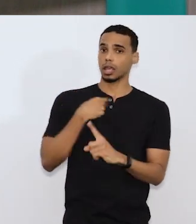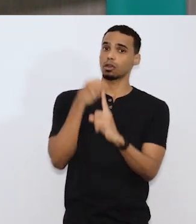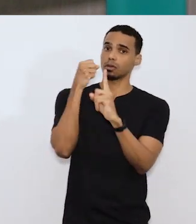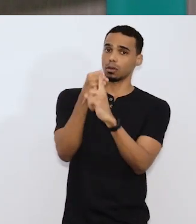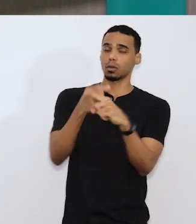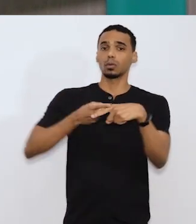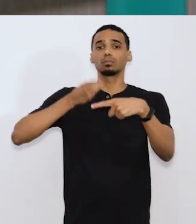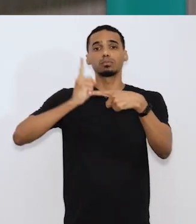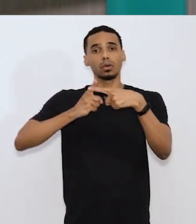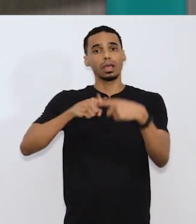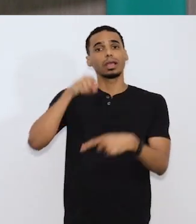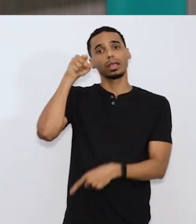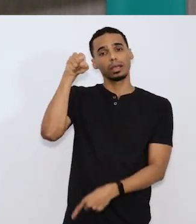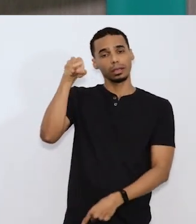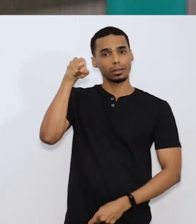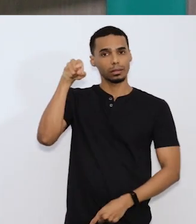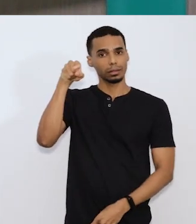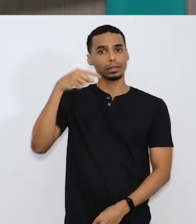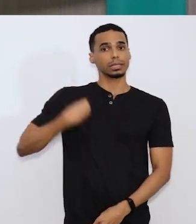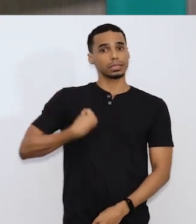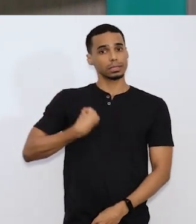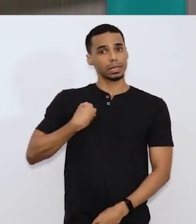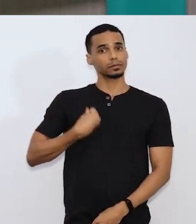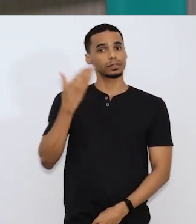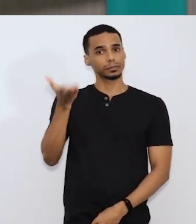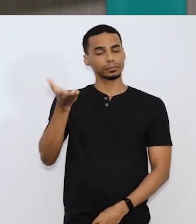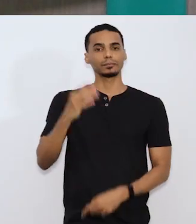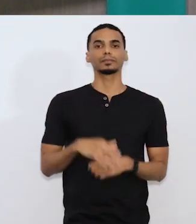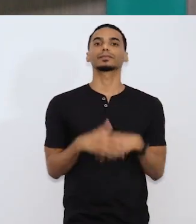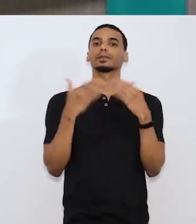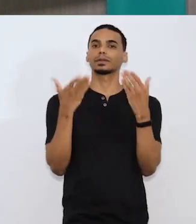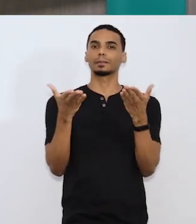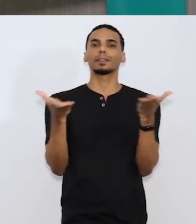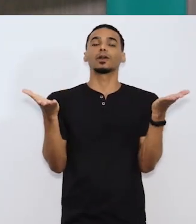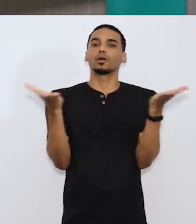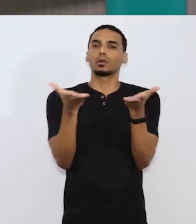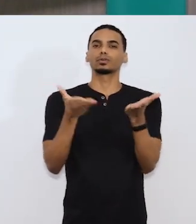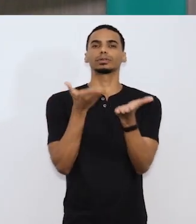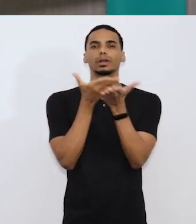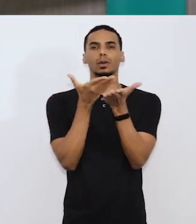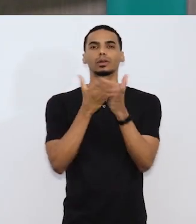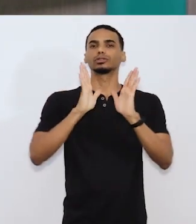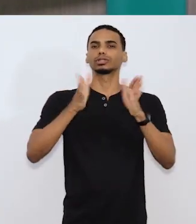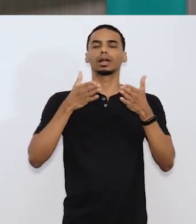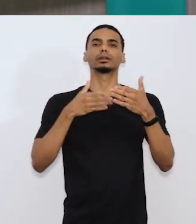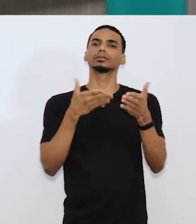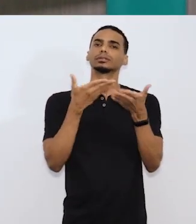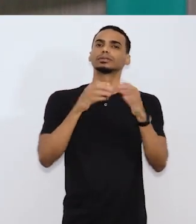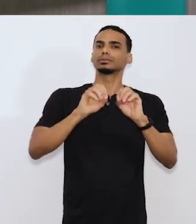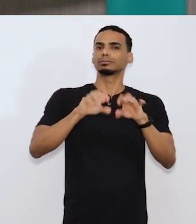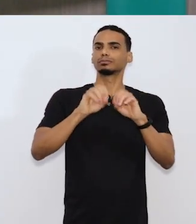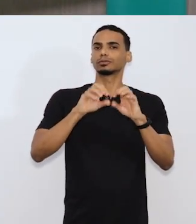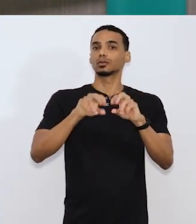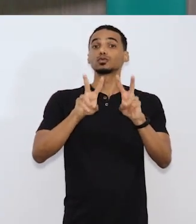atingi porque ele estava lá. E aí na aula de hoje nós trabalhamos um pouquinho com a questão